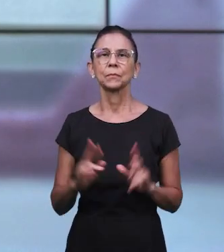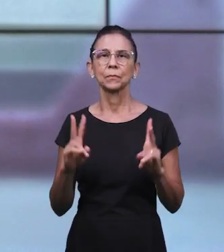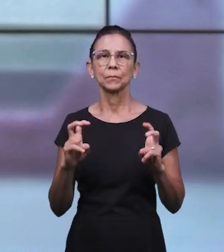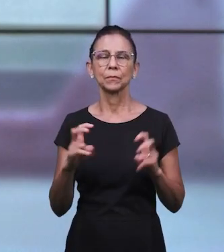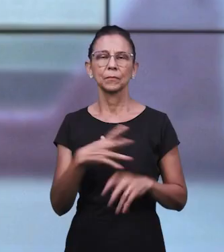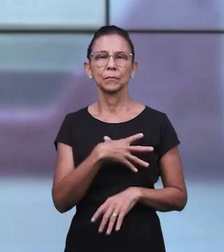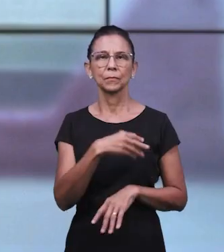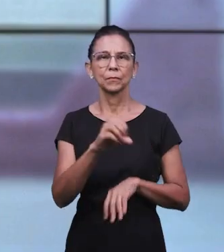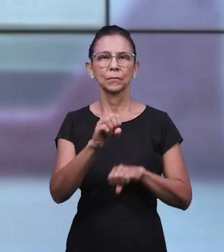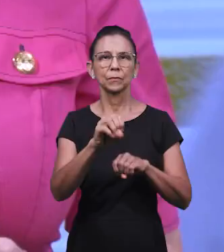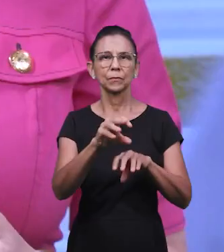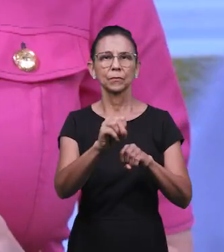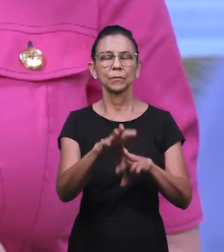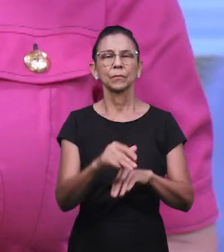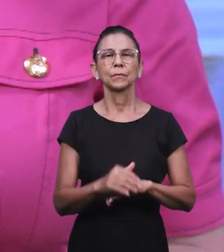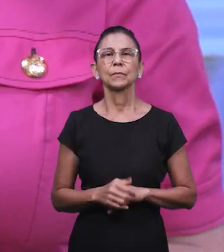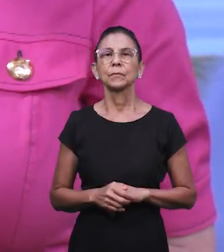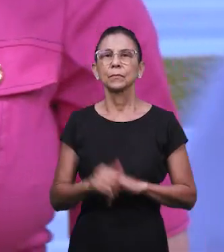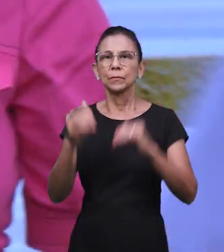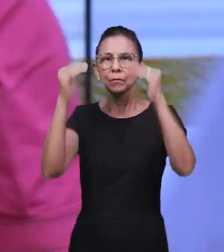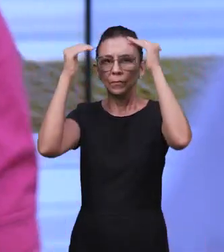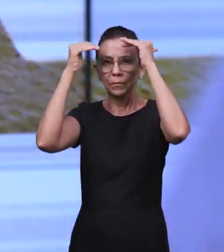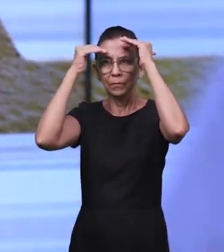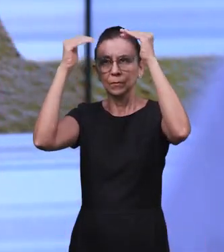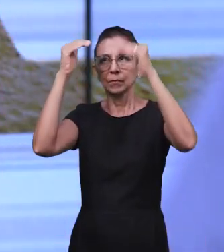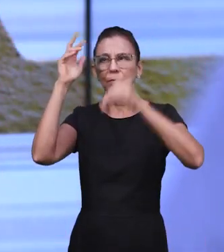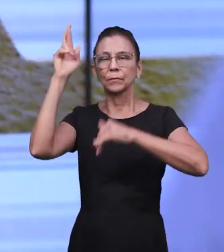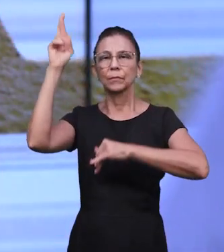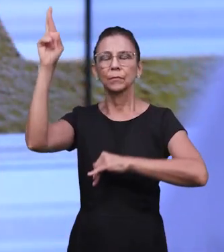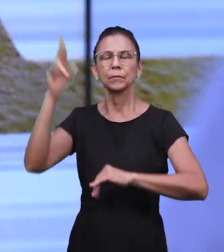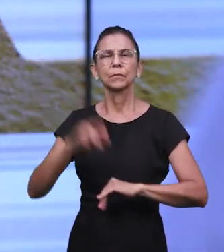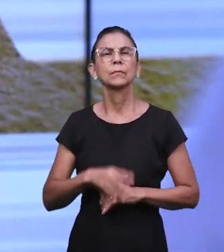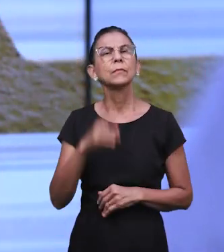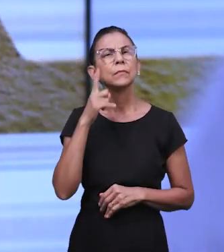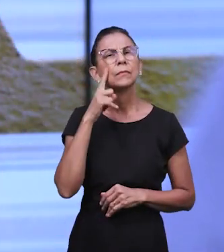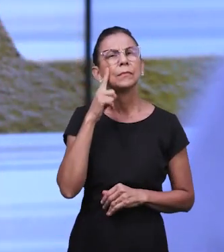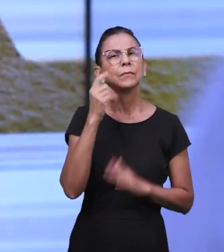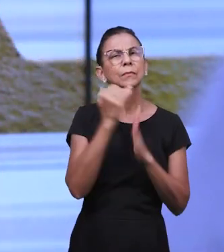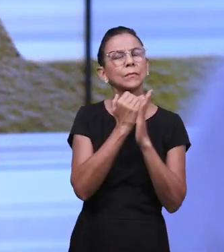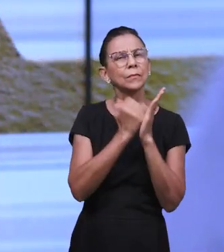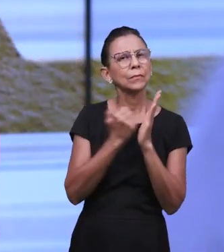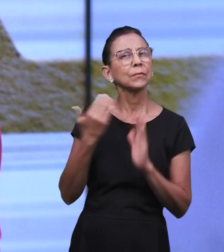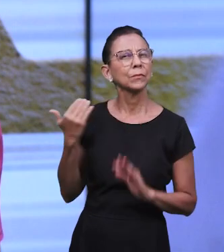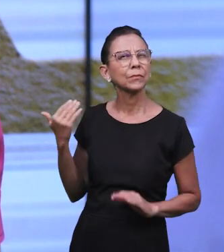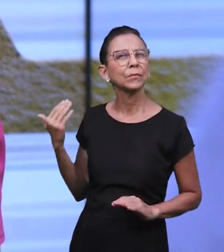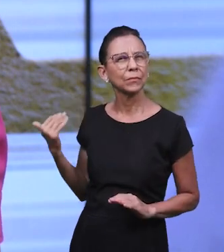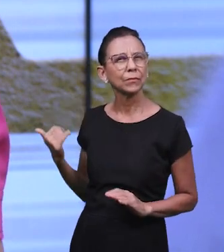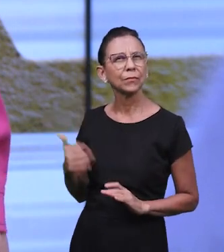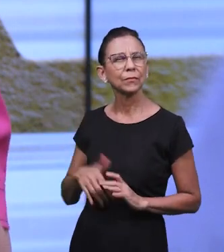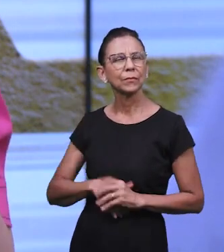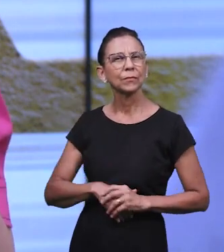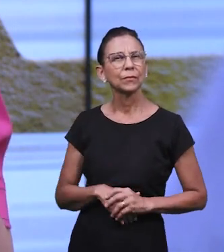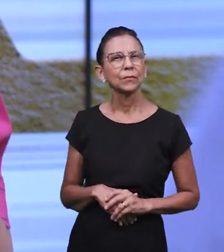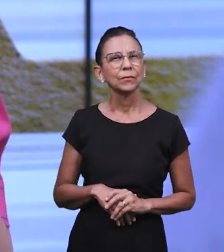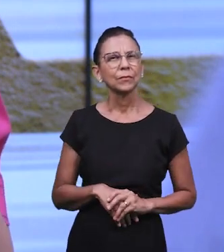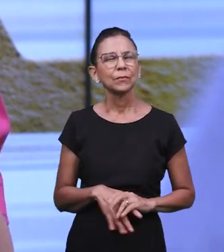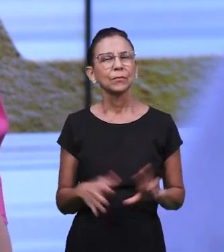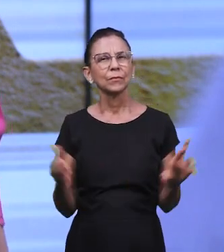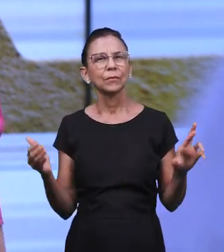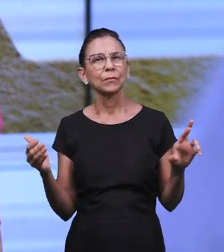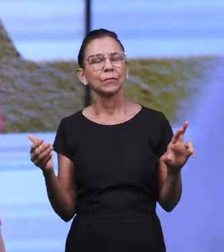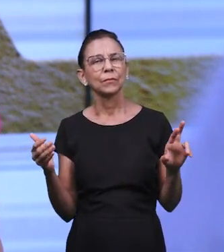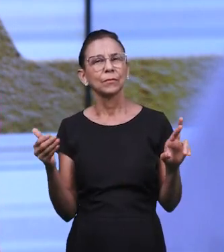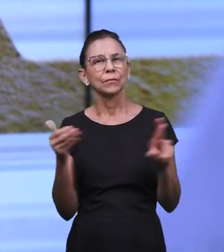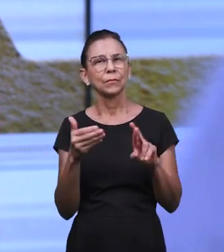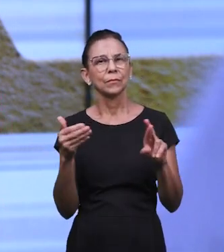Temor do Senhor. Você assistiu os episódios anteriores? Tendo como cenário a história de Esther para o nosso